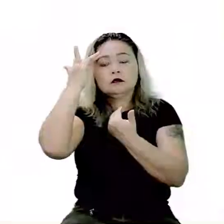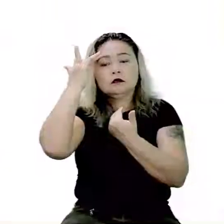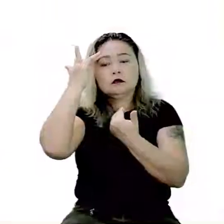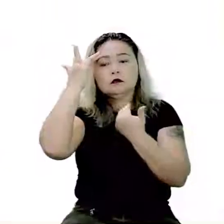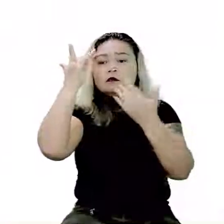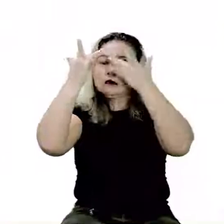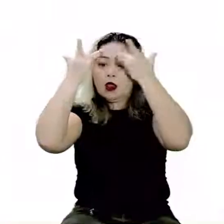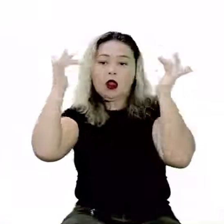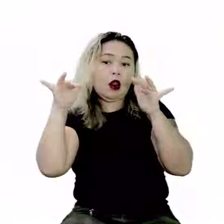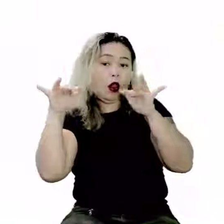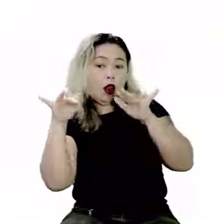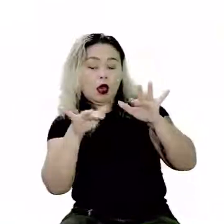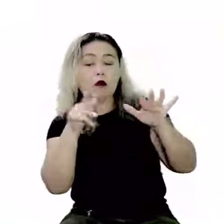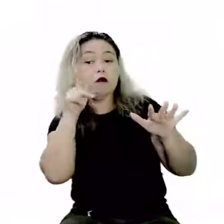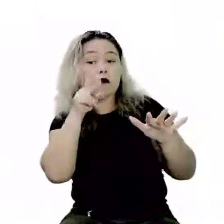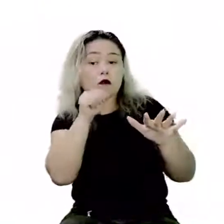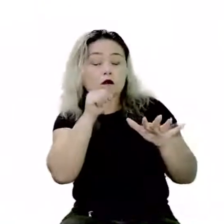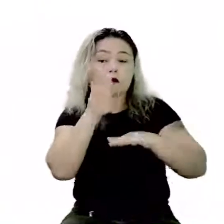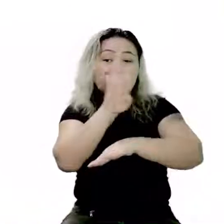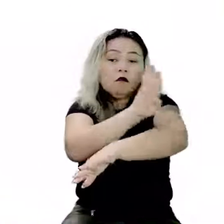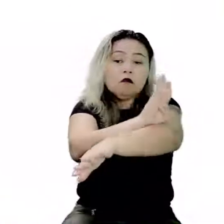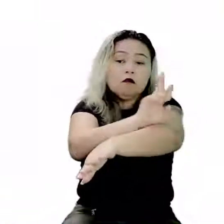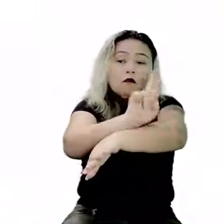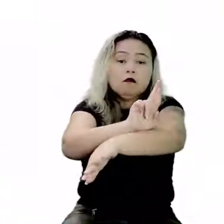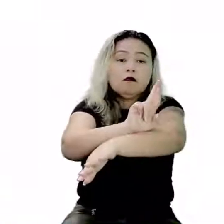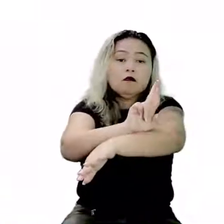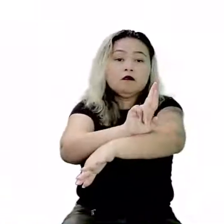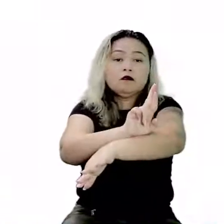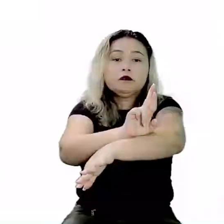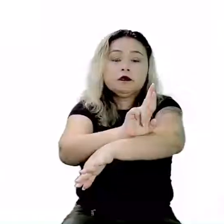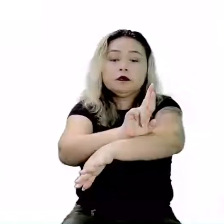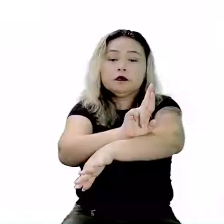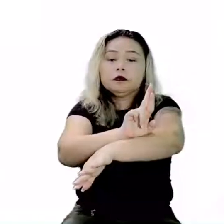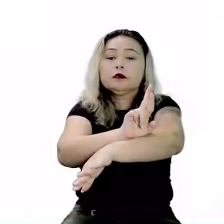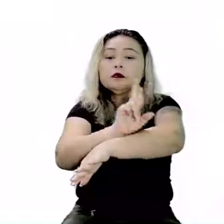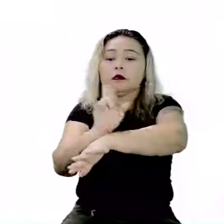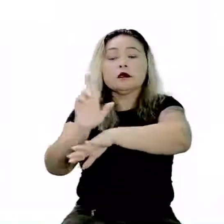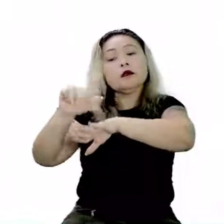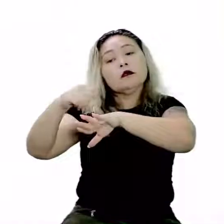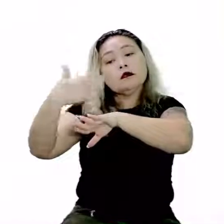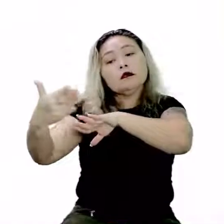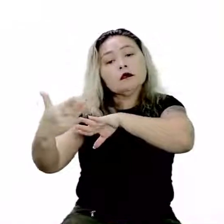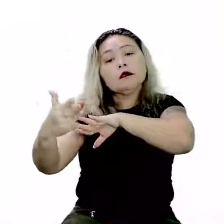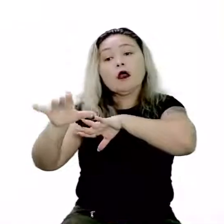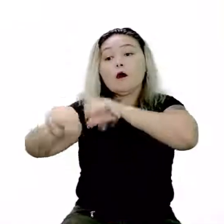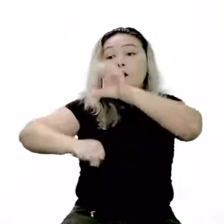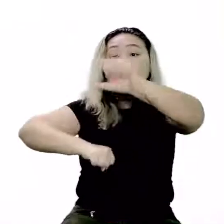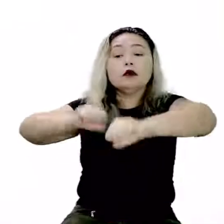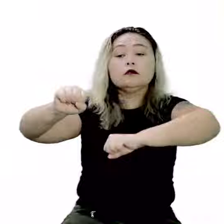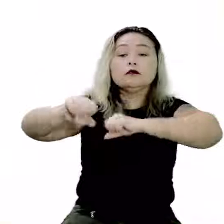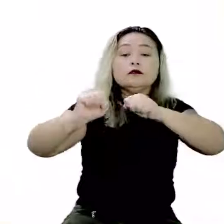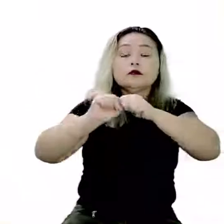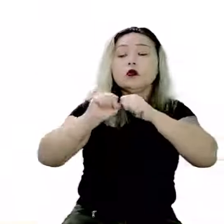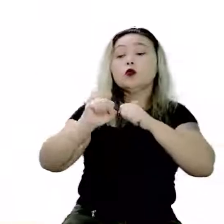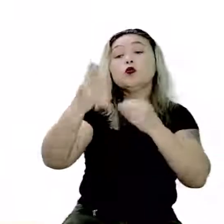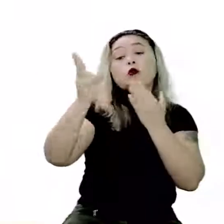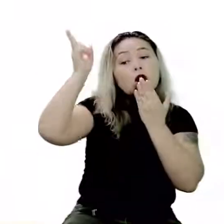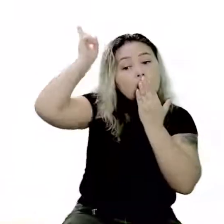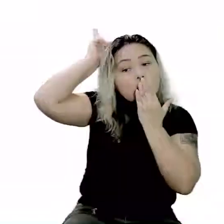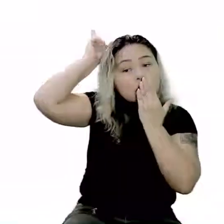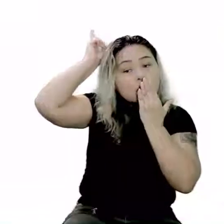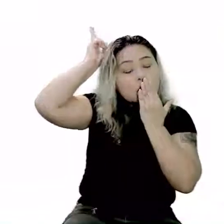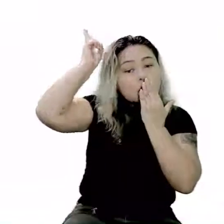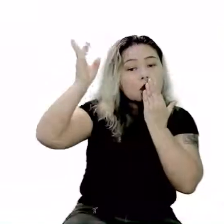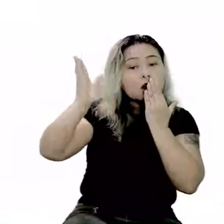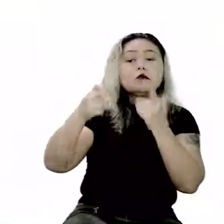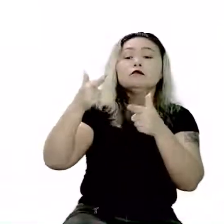populando aqui, ó, Porto Velho, aqui é a BR, o desenho é a BR. Então, isso aqui depois que fosse tudo sendo ocupado, os índios vão